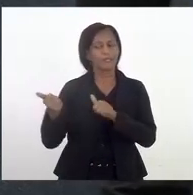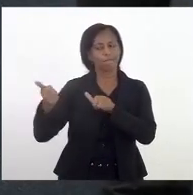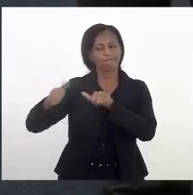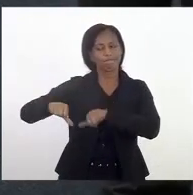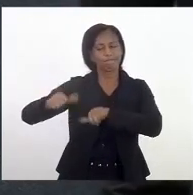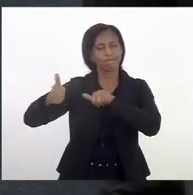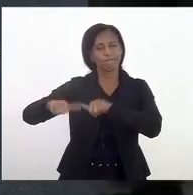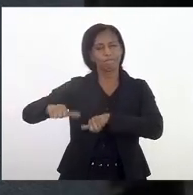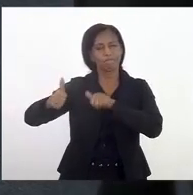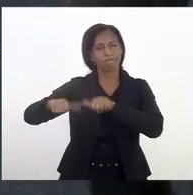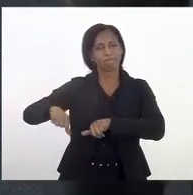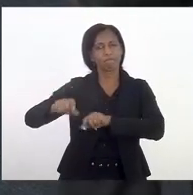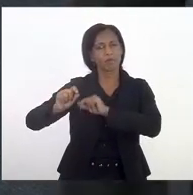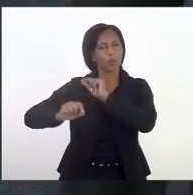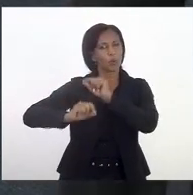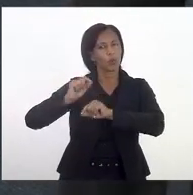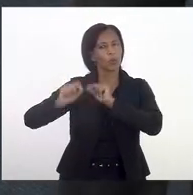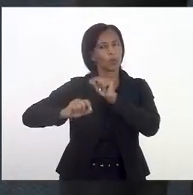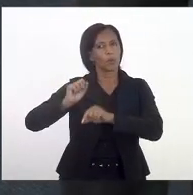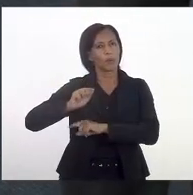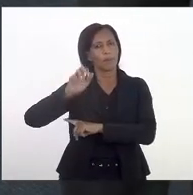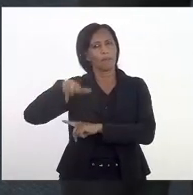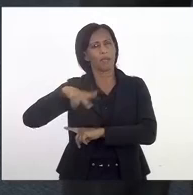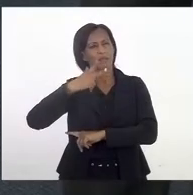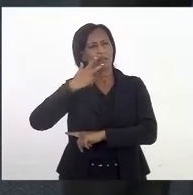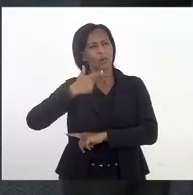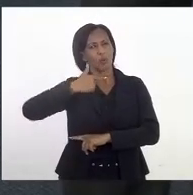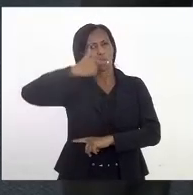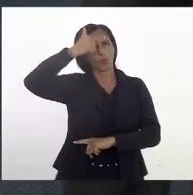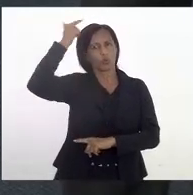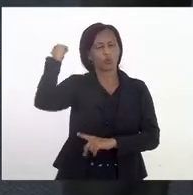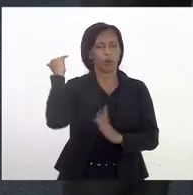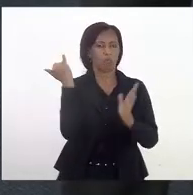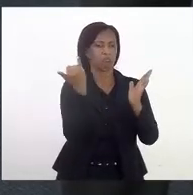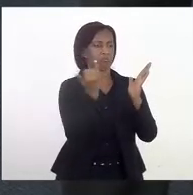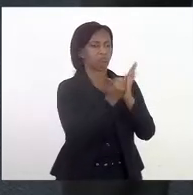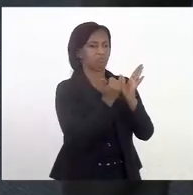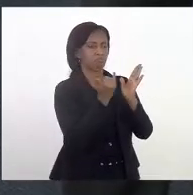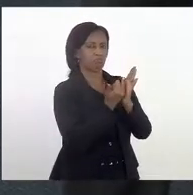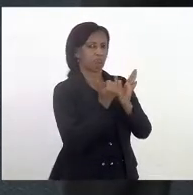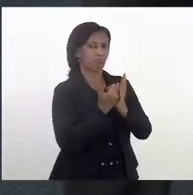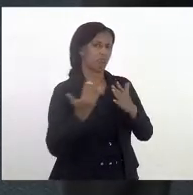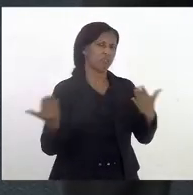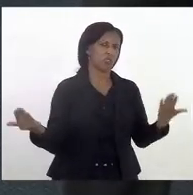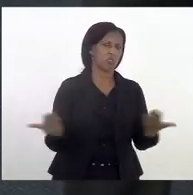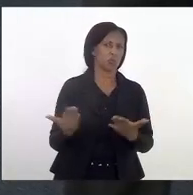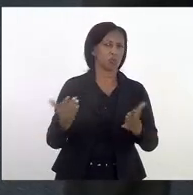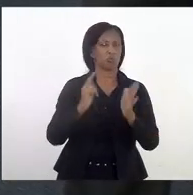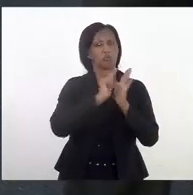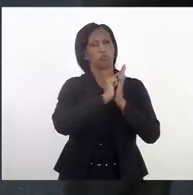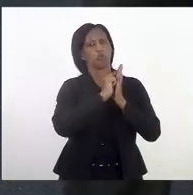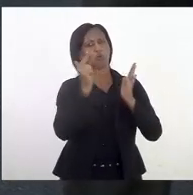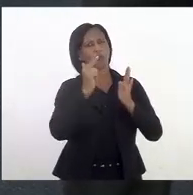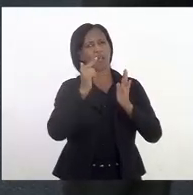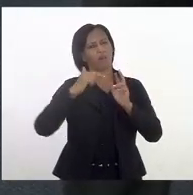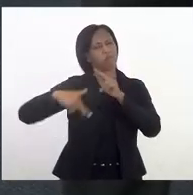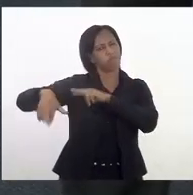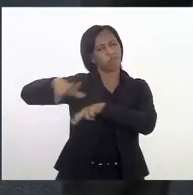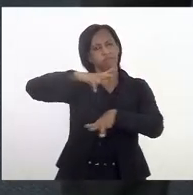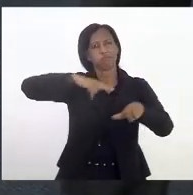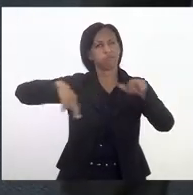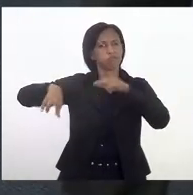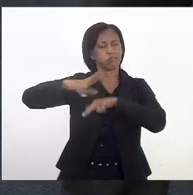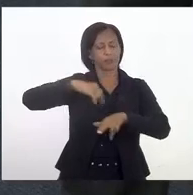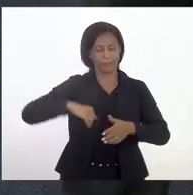análise sobre o que representou como bem disse o deputado os Paulo o Editorial de hoje de um jornal de grande circulação